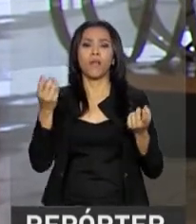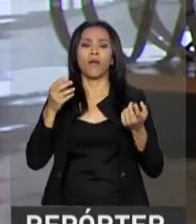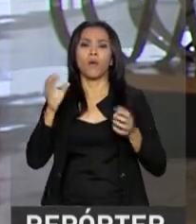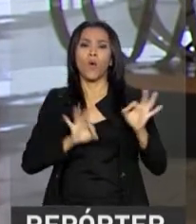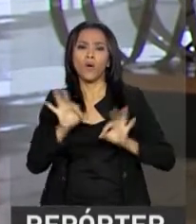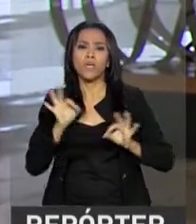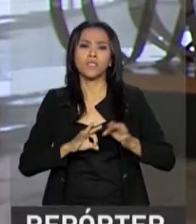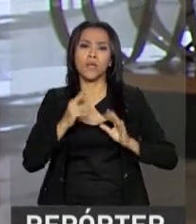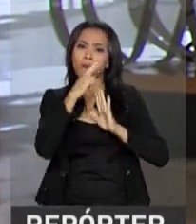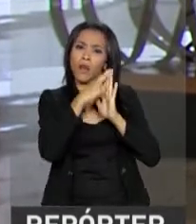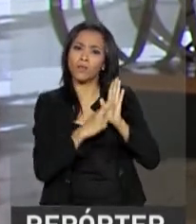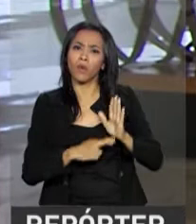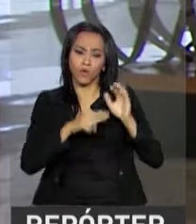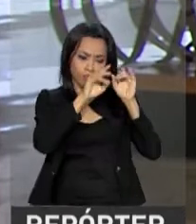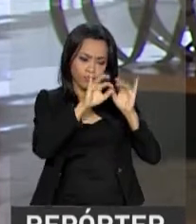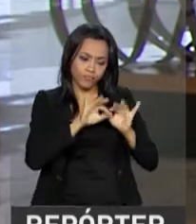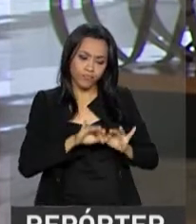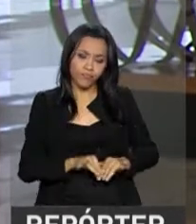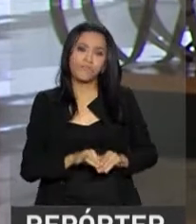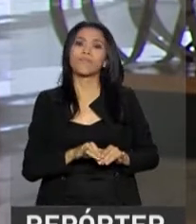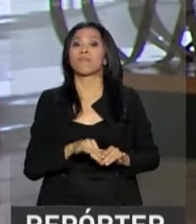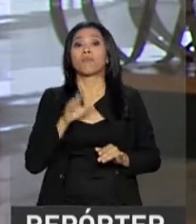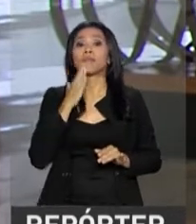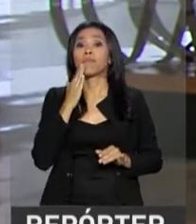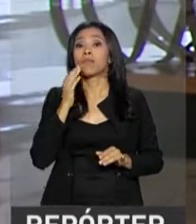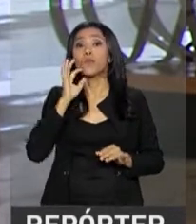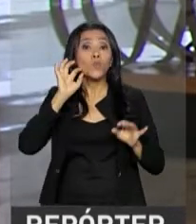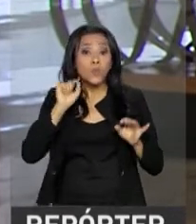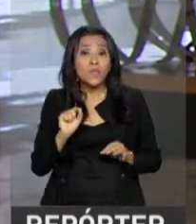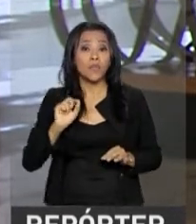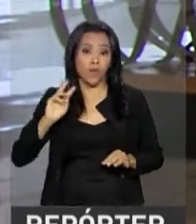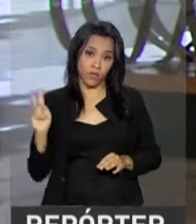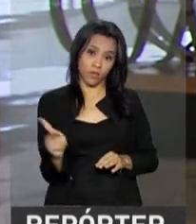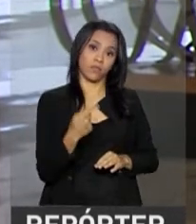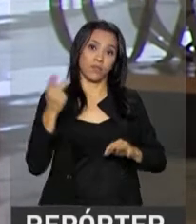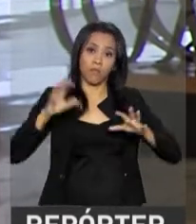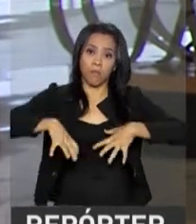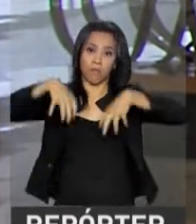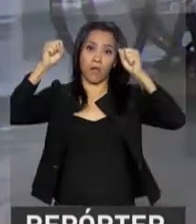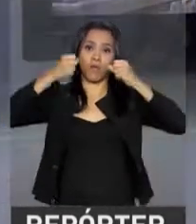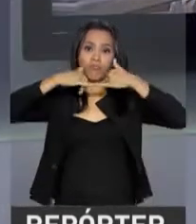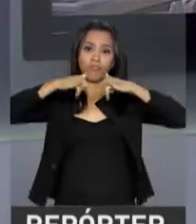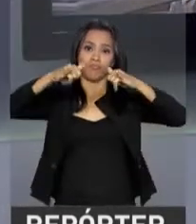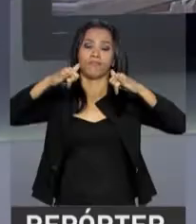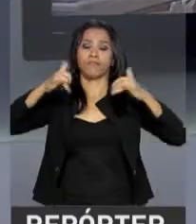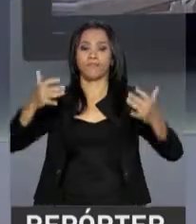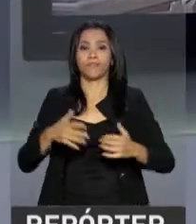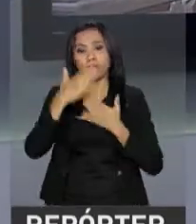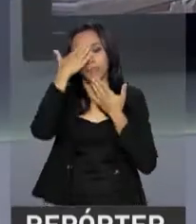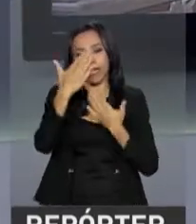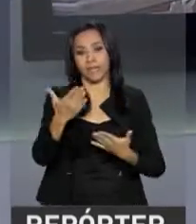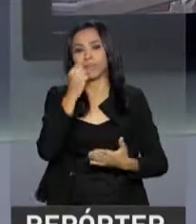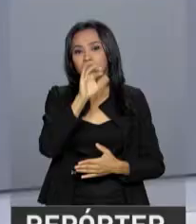de perturbação que deve determinar a causa real desse incidente carol brigada cleide uma